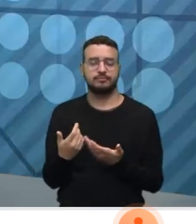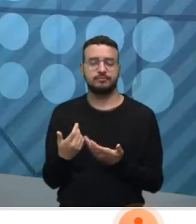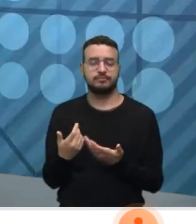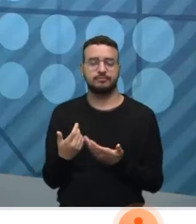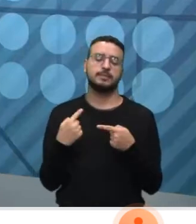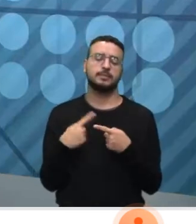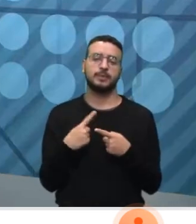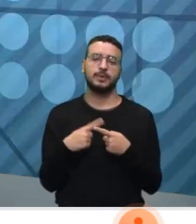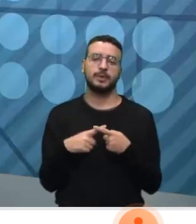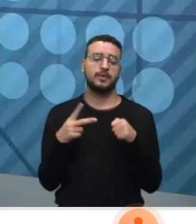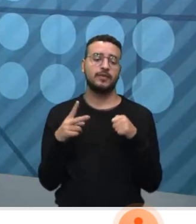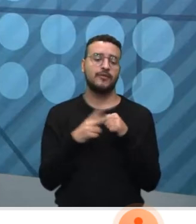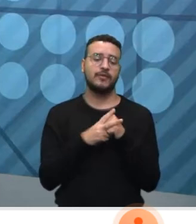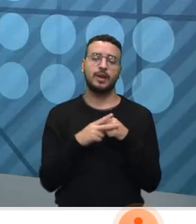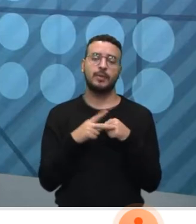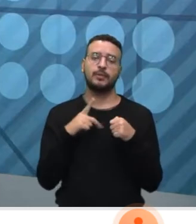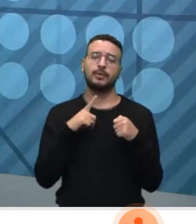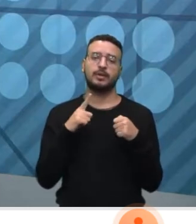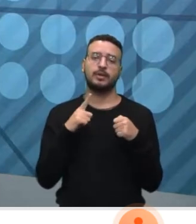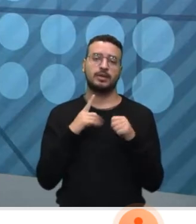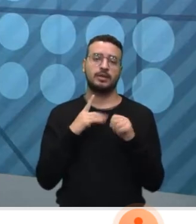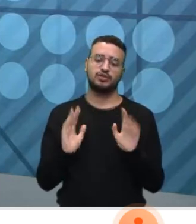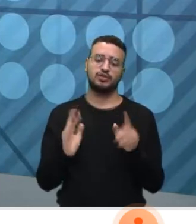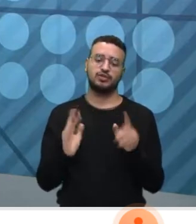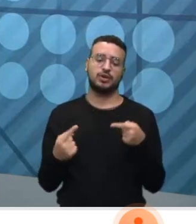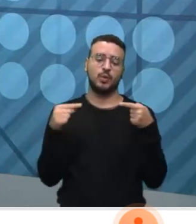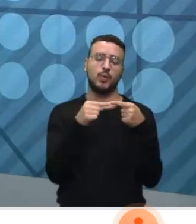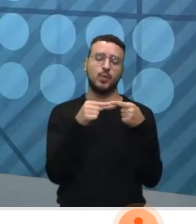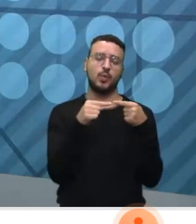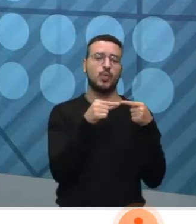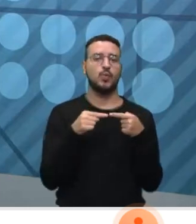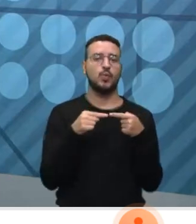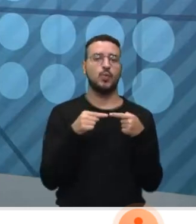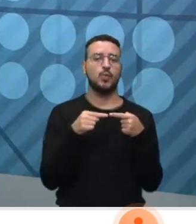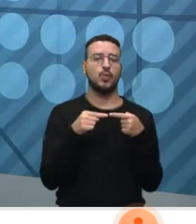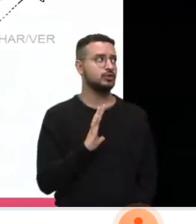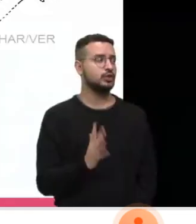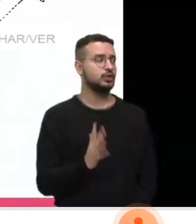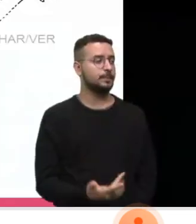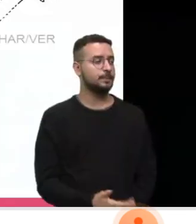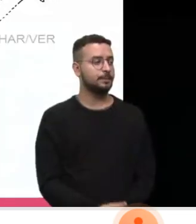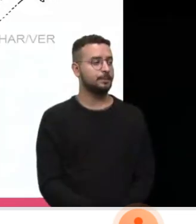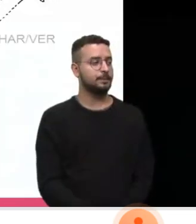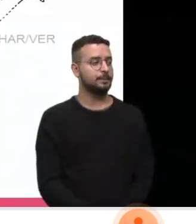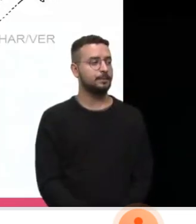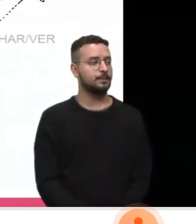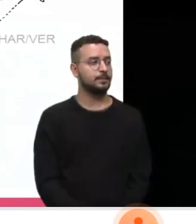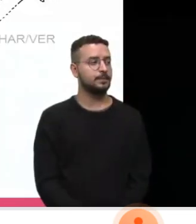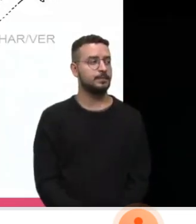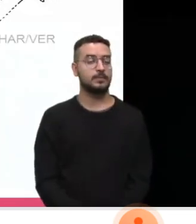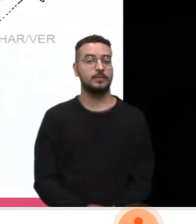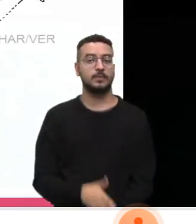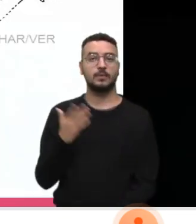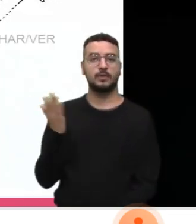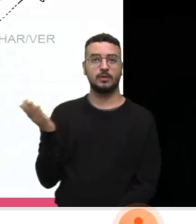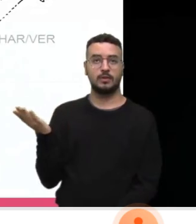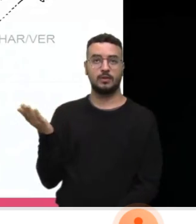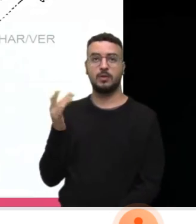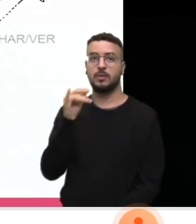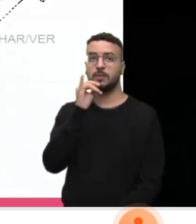verbos com concordância. No quadro, nós temos responder, mandar,